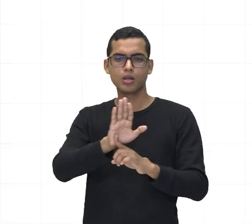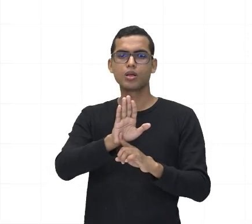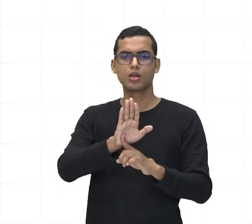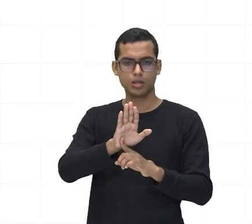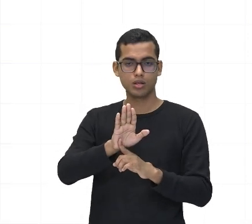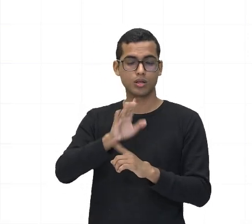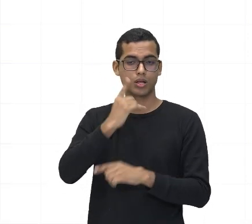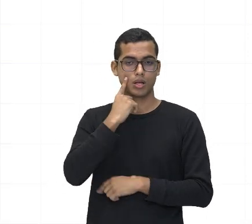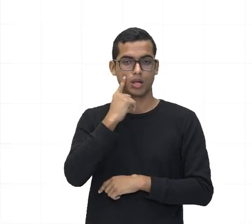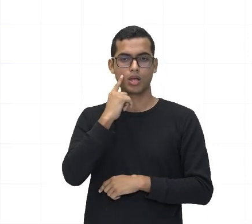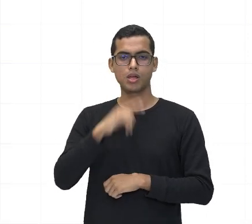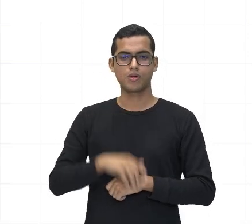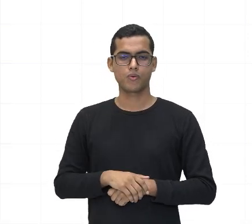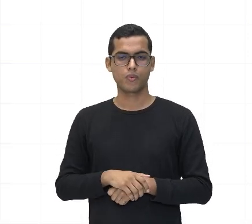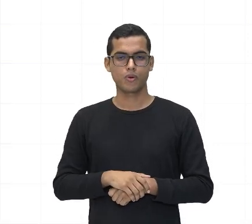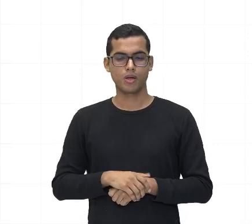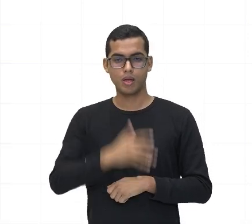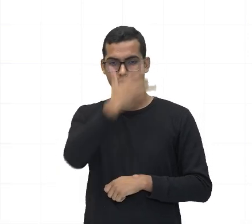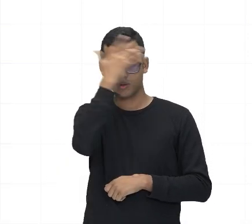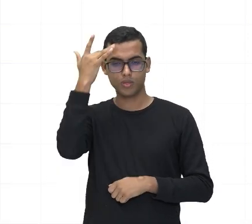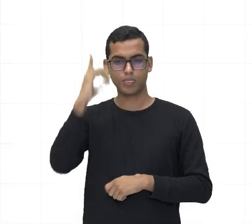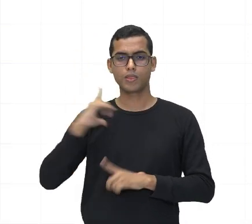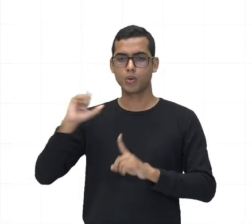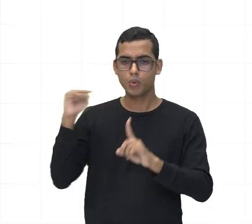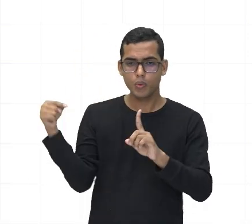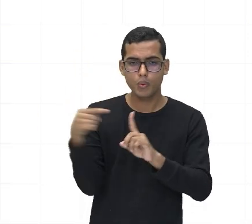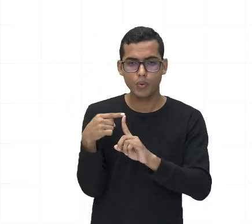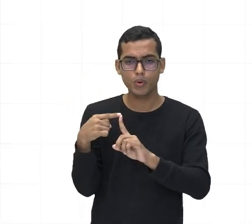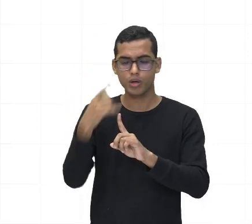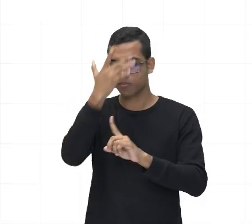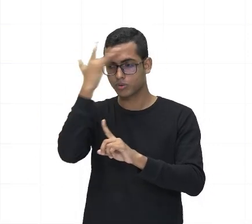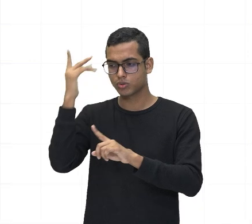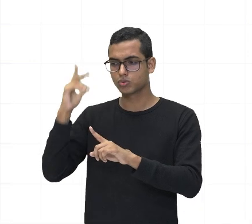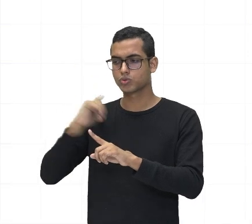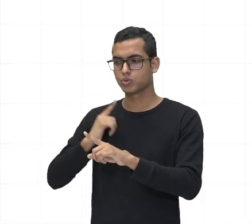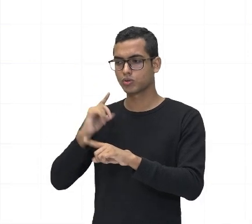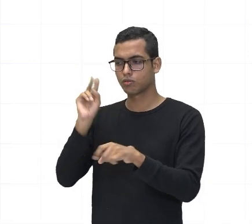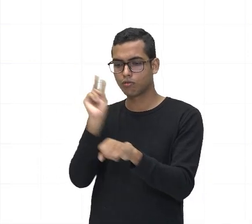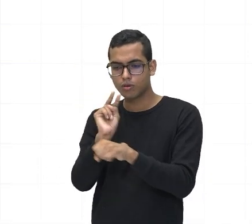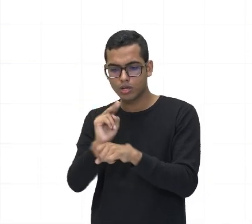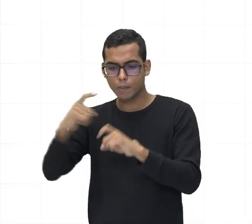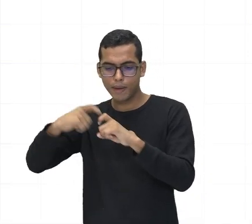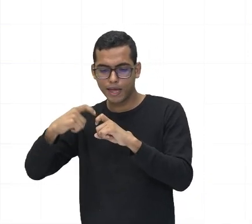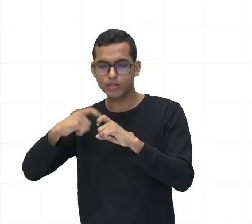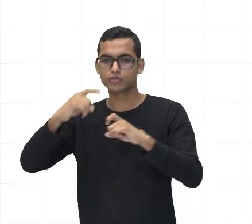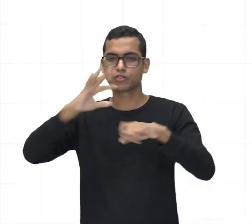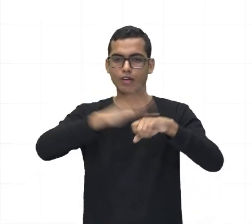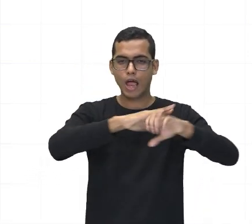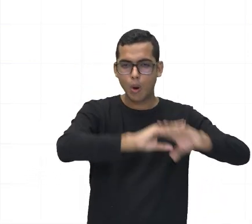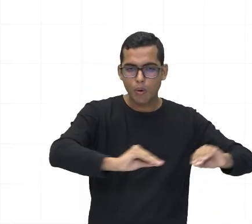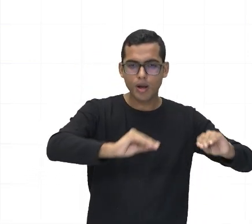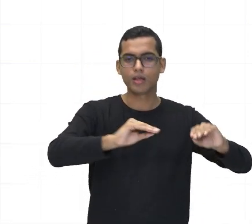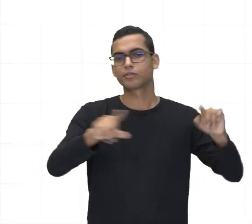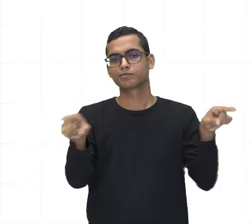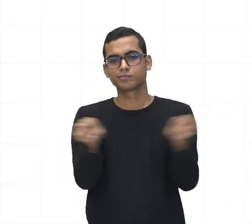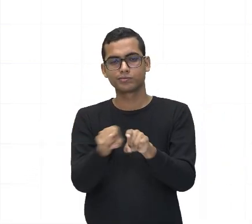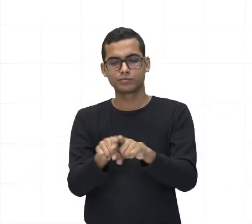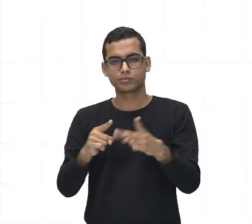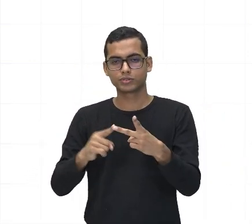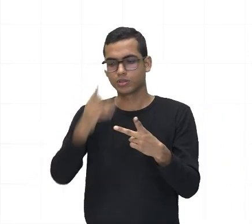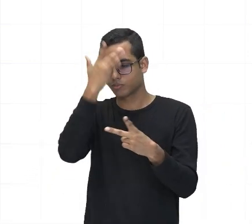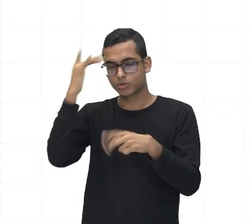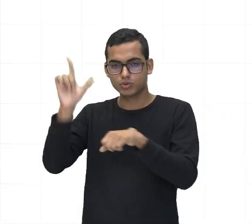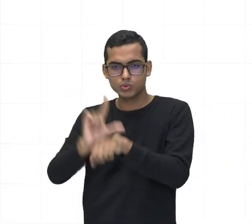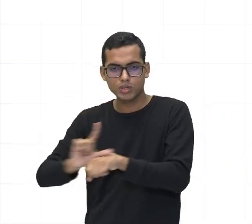a missão de ser ao mesmo tempo o curandeiro e o sacerdote de uma comunidade indígena.